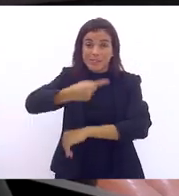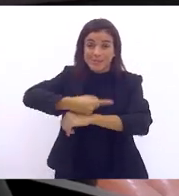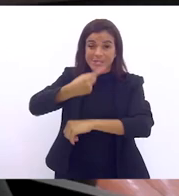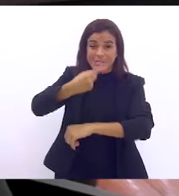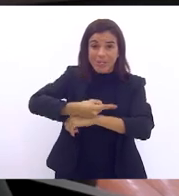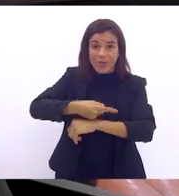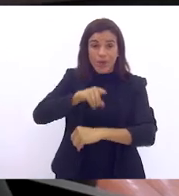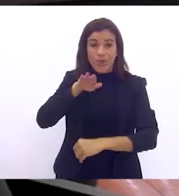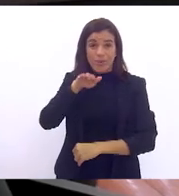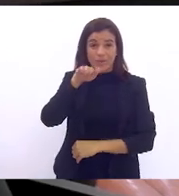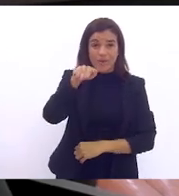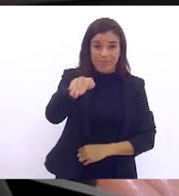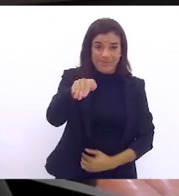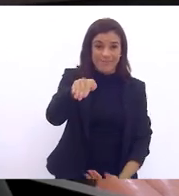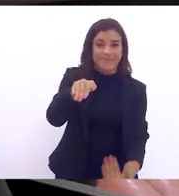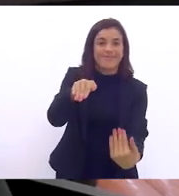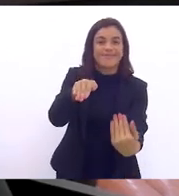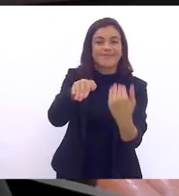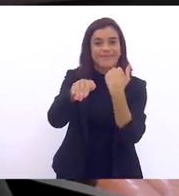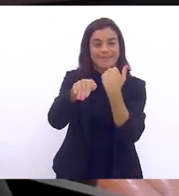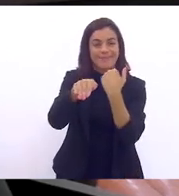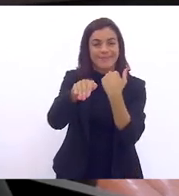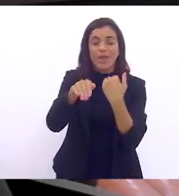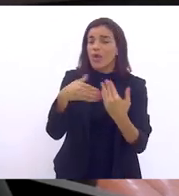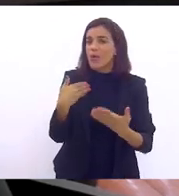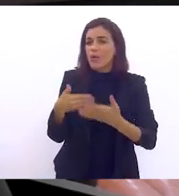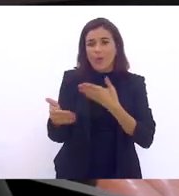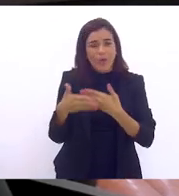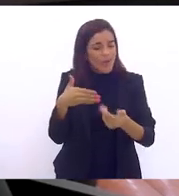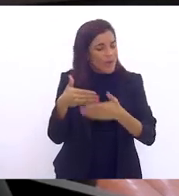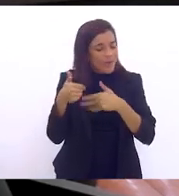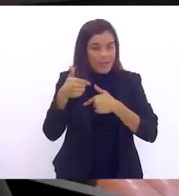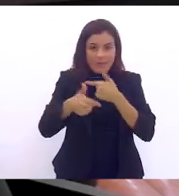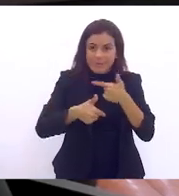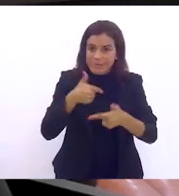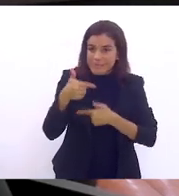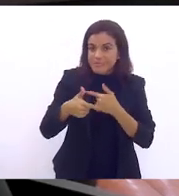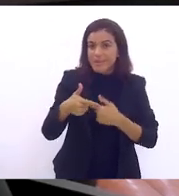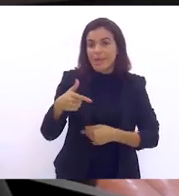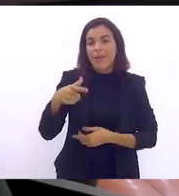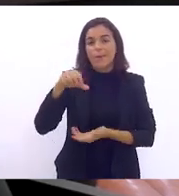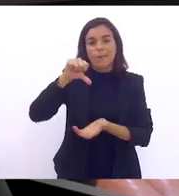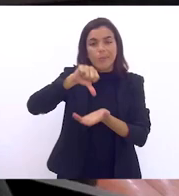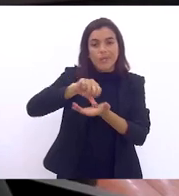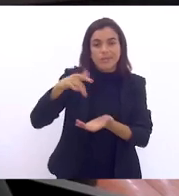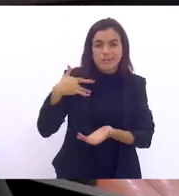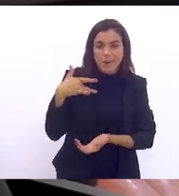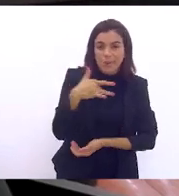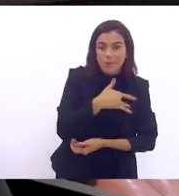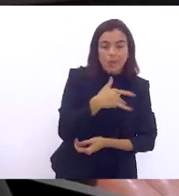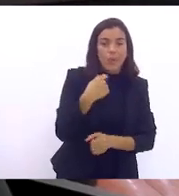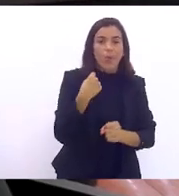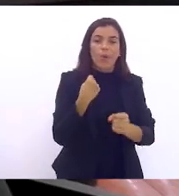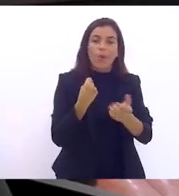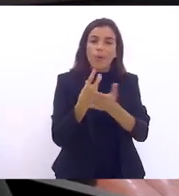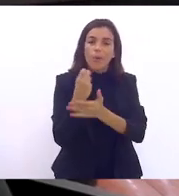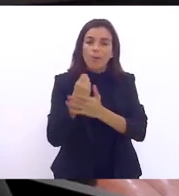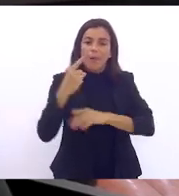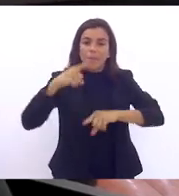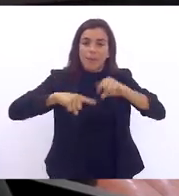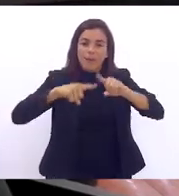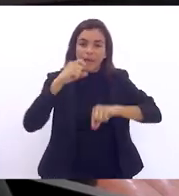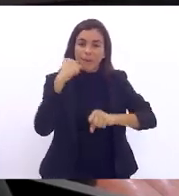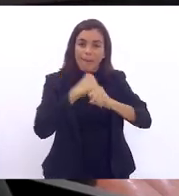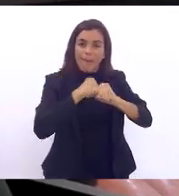outro para voltar né fazer qualquer atividade Poo saúde comprar o material de construção porque do lado direito não